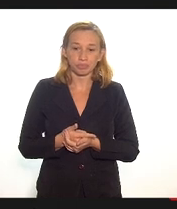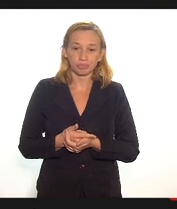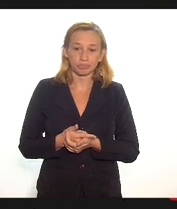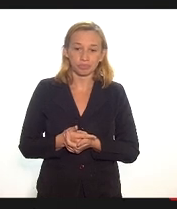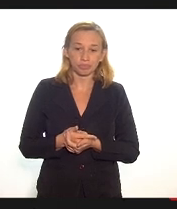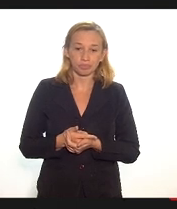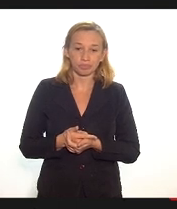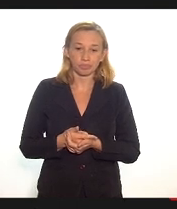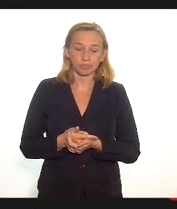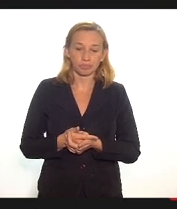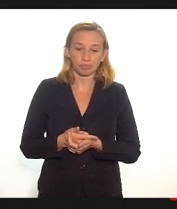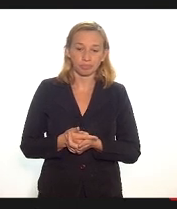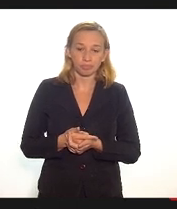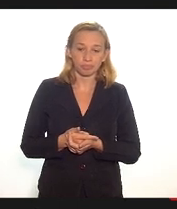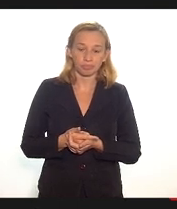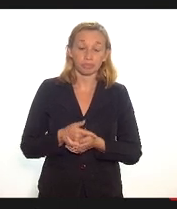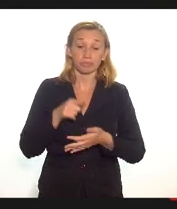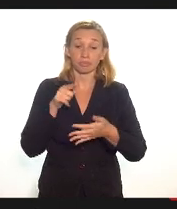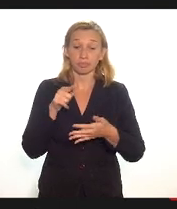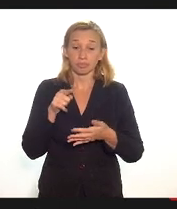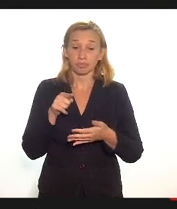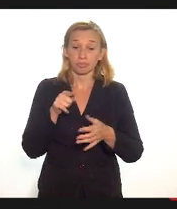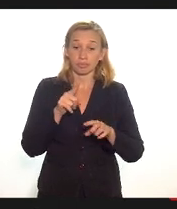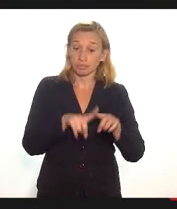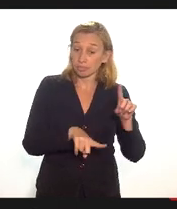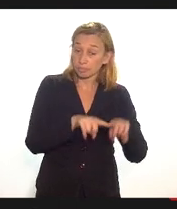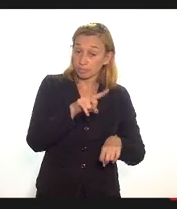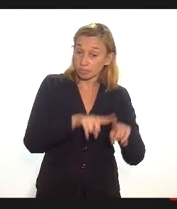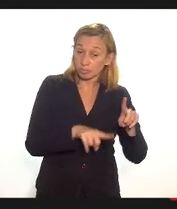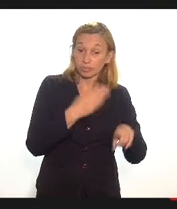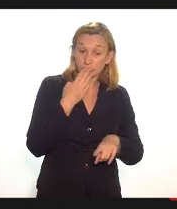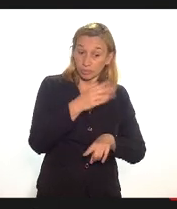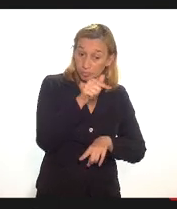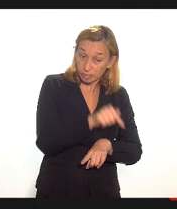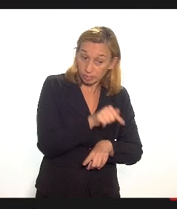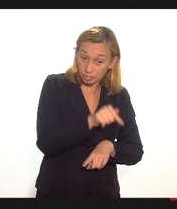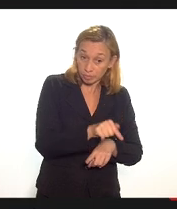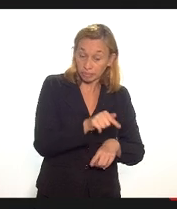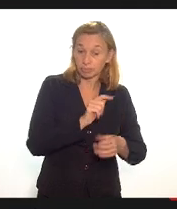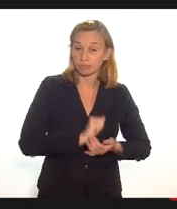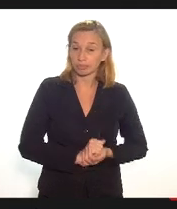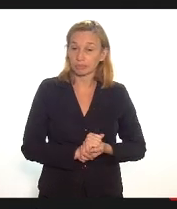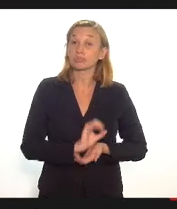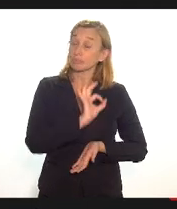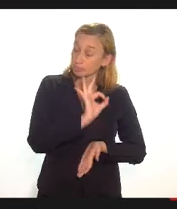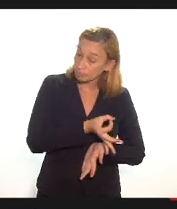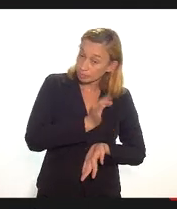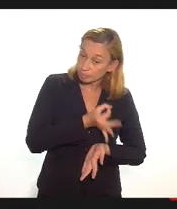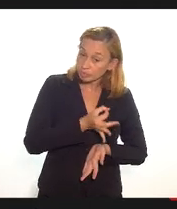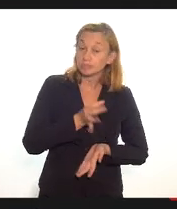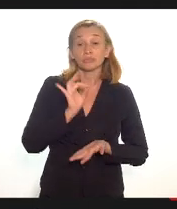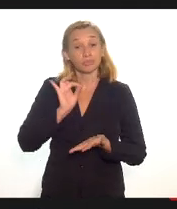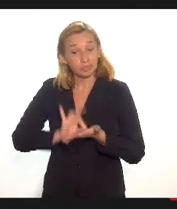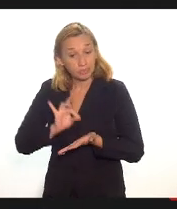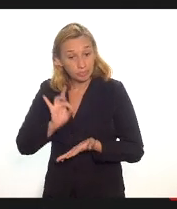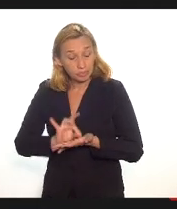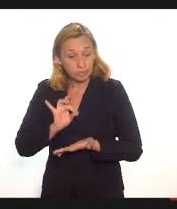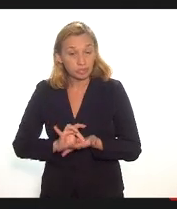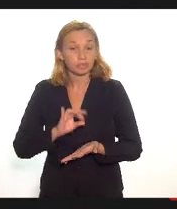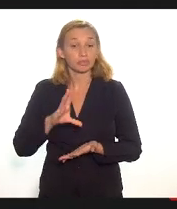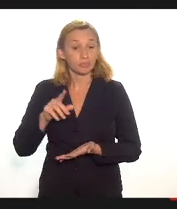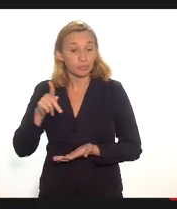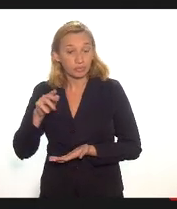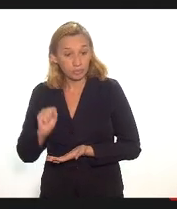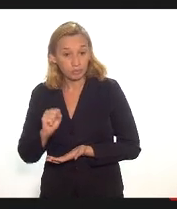esse dinheiro nisso aqui, né? Até para ter certeza que foi mesmo afeto ao campo,